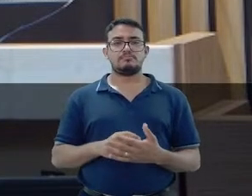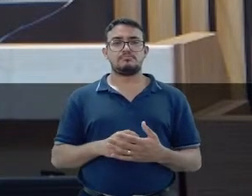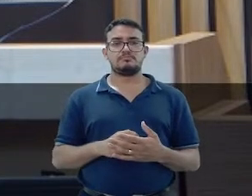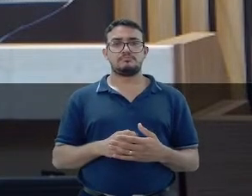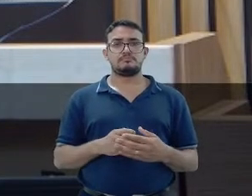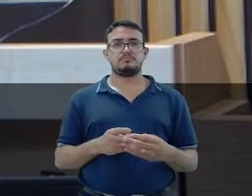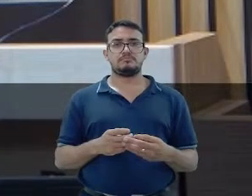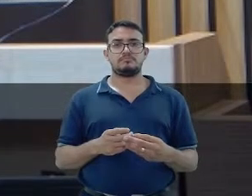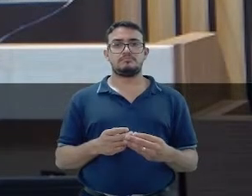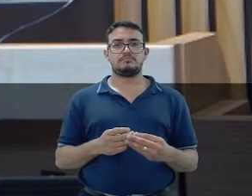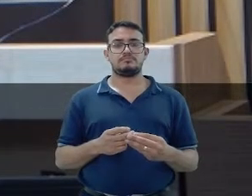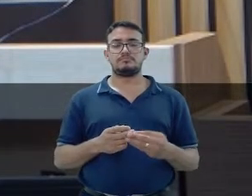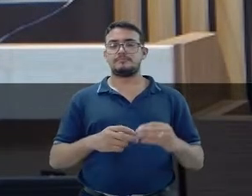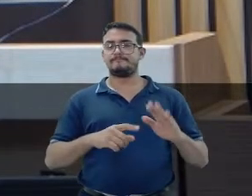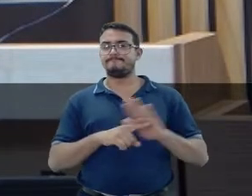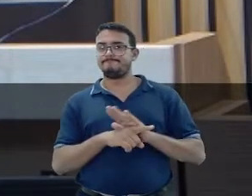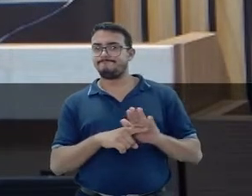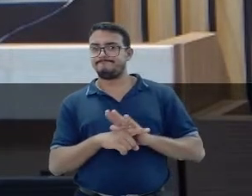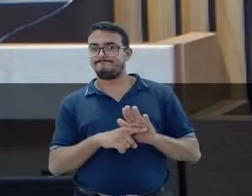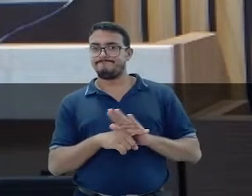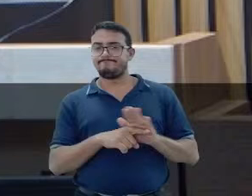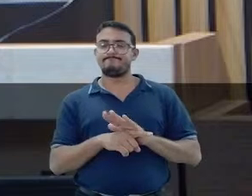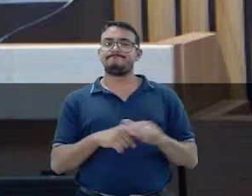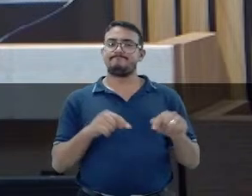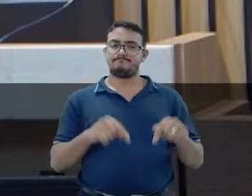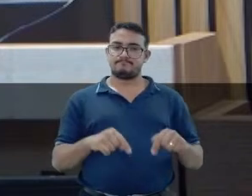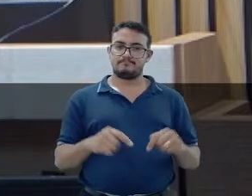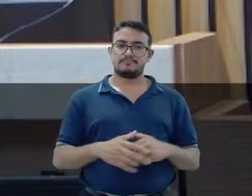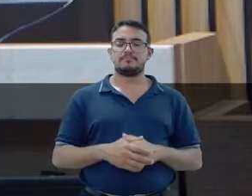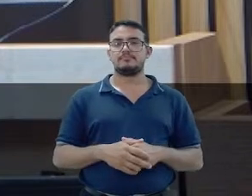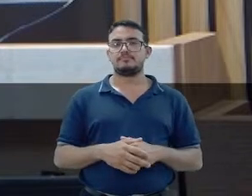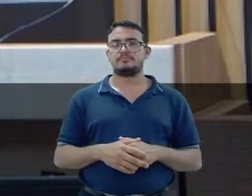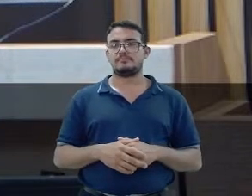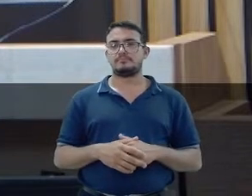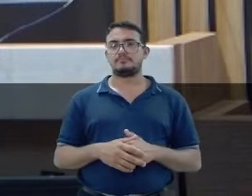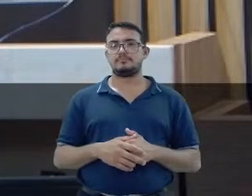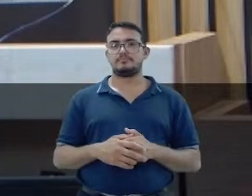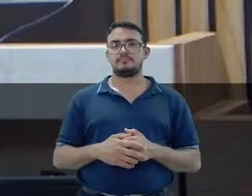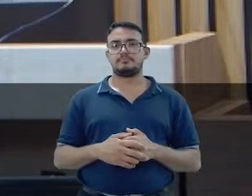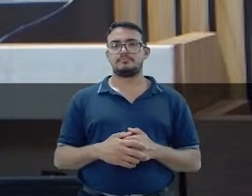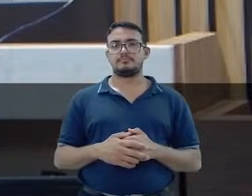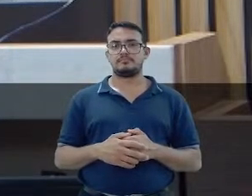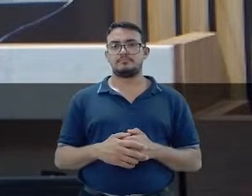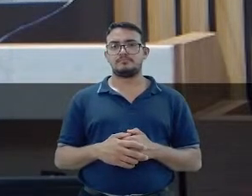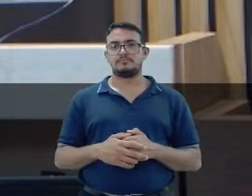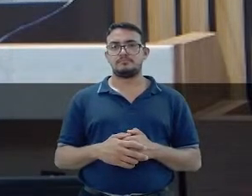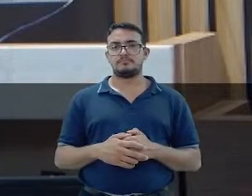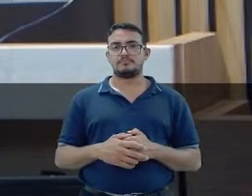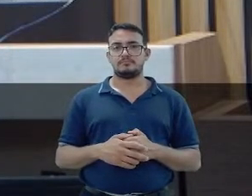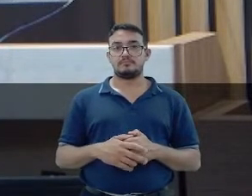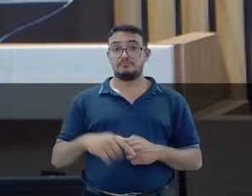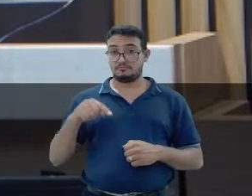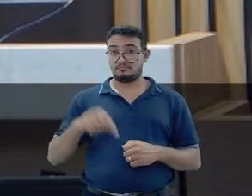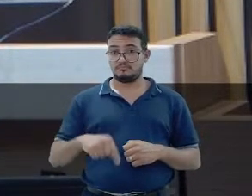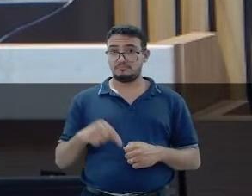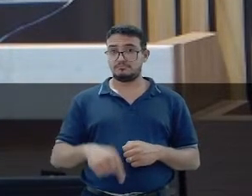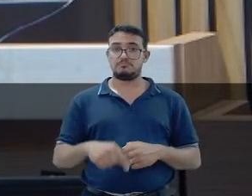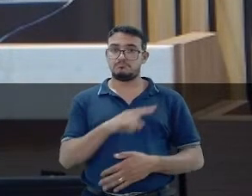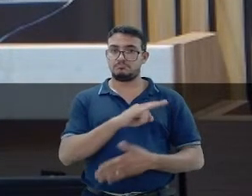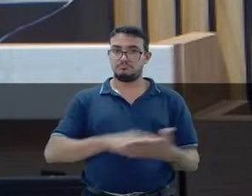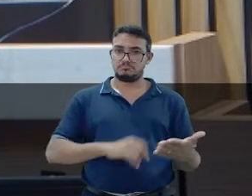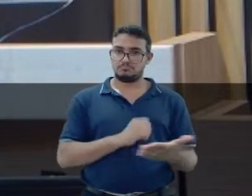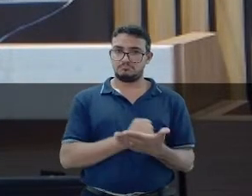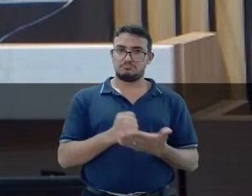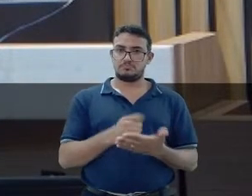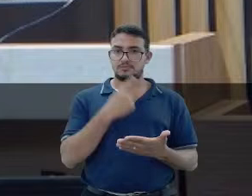determinado para essa apuração. E, no caso, o laudo pericial confirmou que a